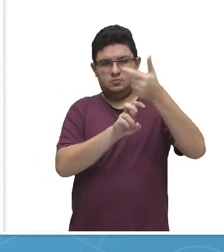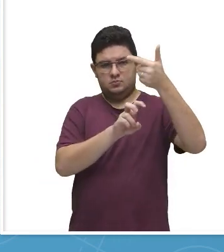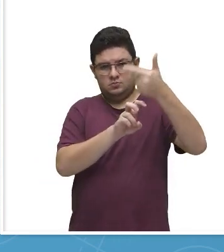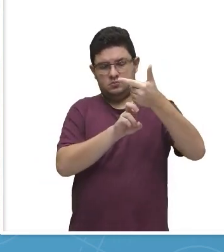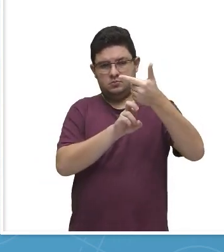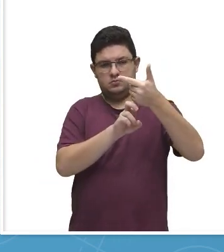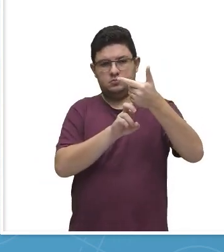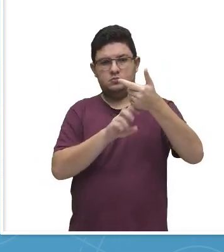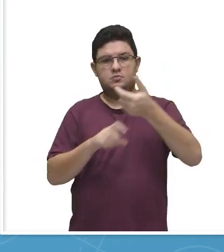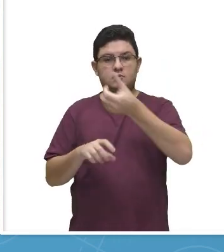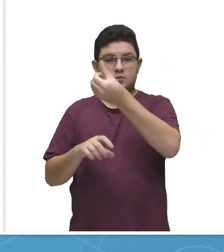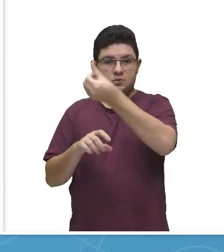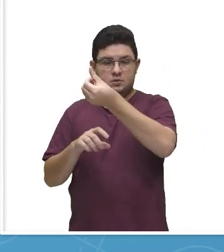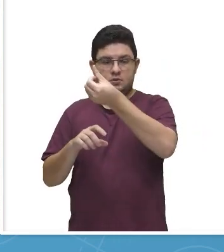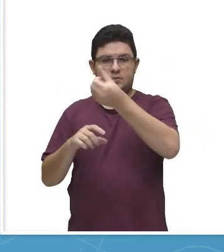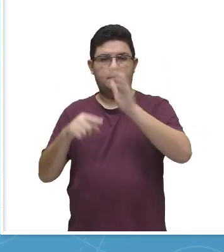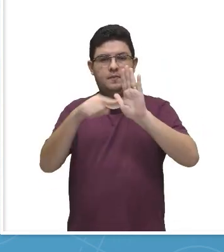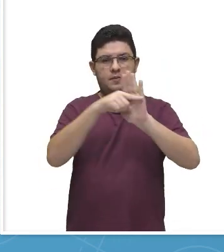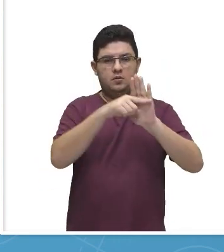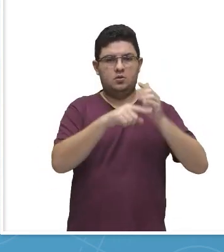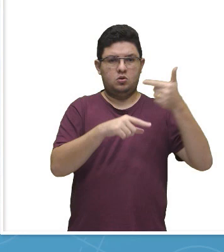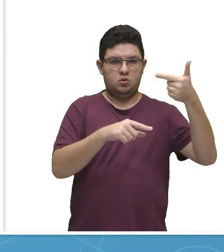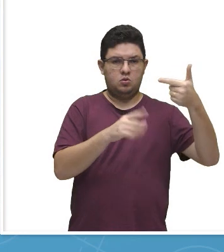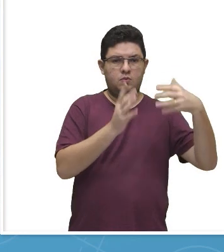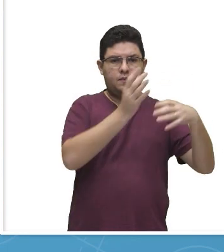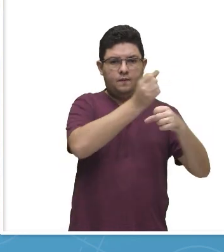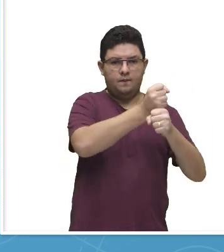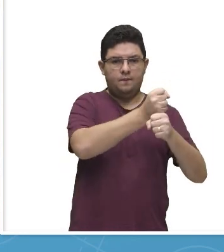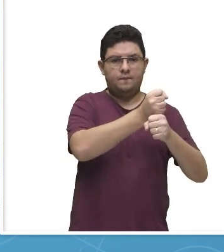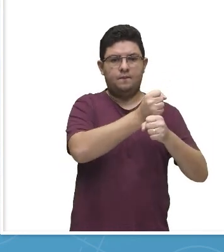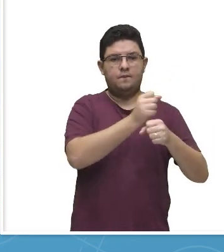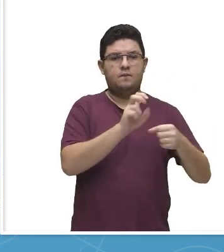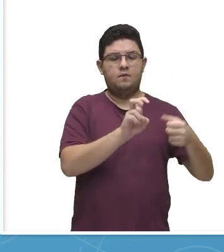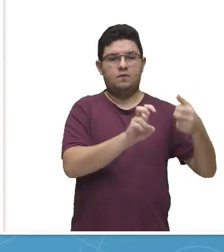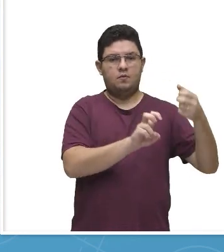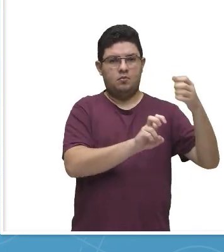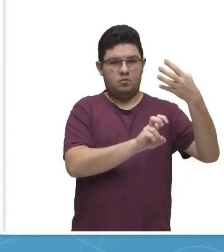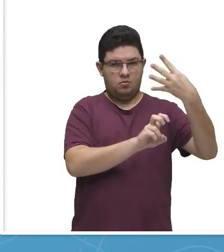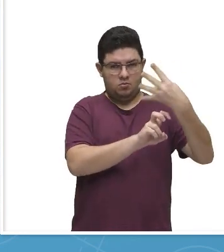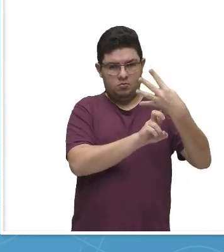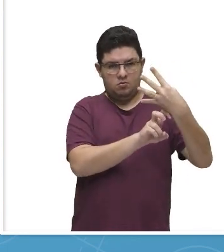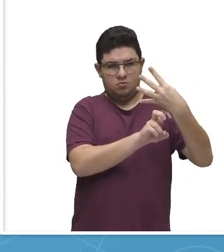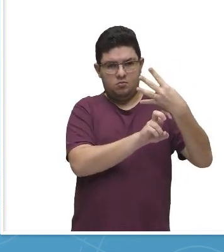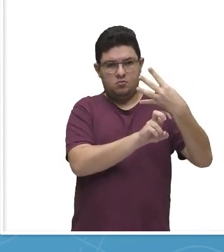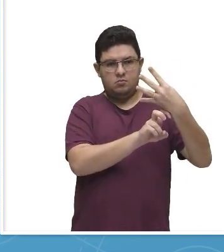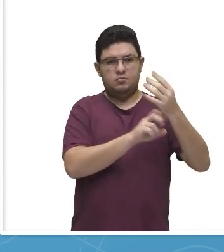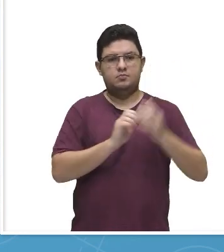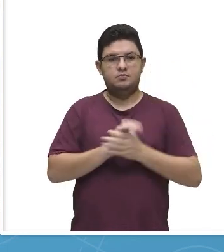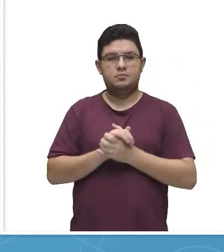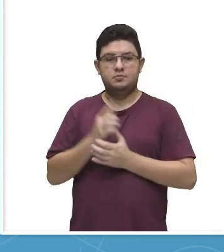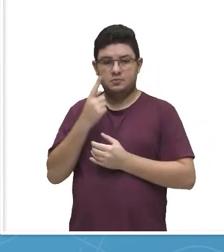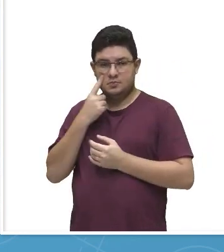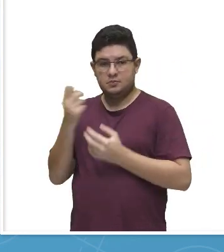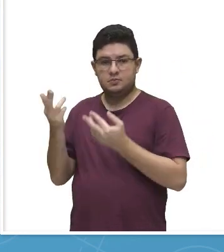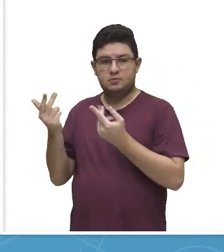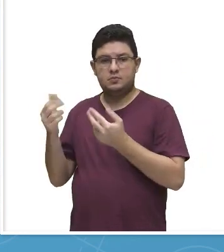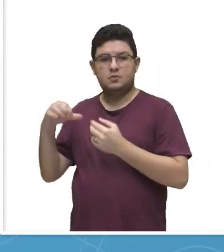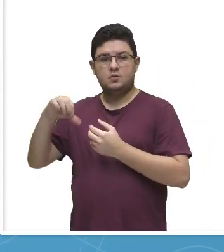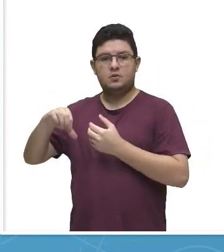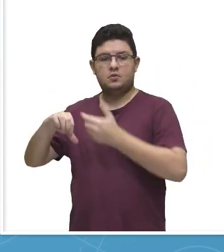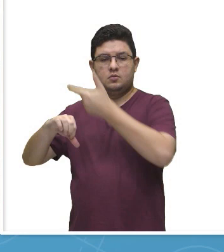Próximo exemplo aqui, né, tem uma curiosidade, né? Se eu tenho 9 ao quadrado dividido por 9 à terceira, né? Repetimos a base e vamos